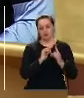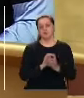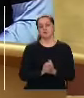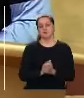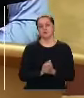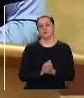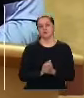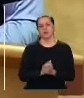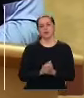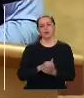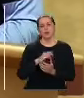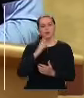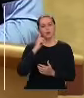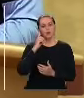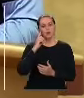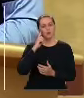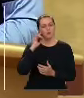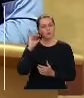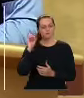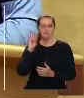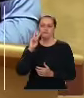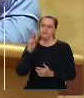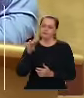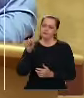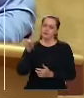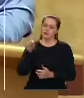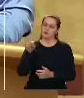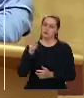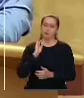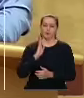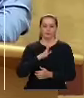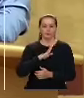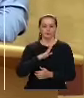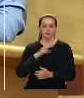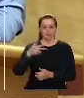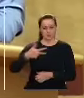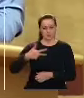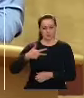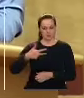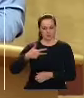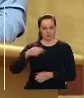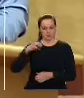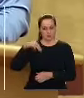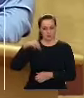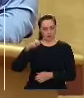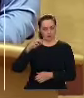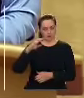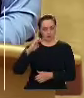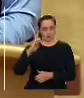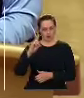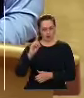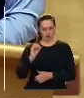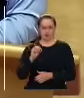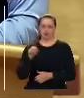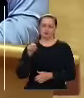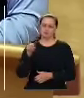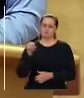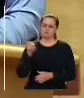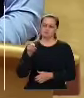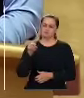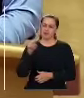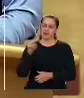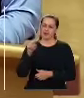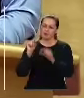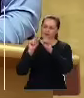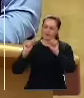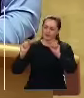ouvi o Bispo Macedo até falando que tem uma frase nesse hino, que o hino todo, ele gosta do hino, mas aquela frase faz o hino